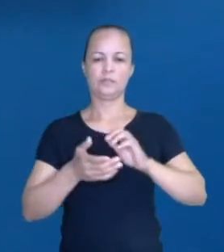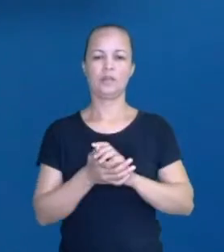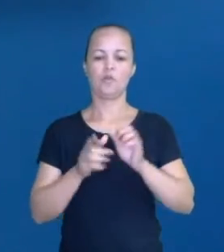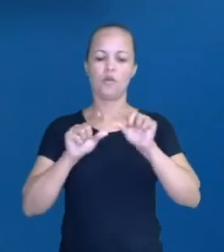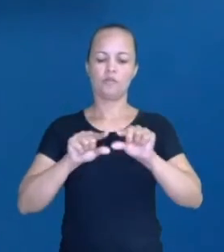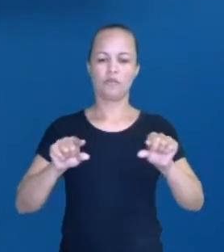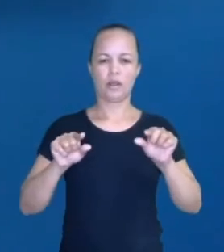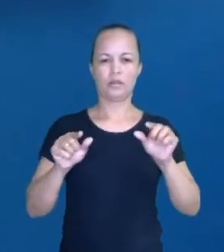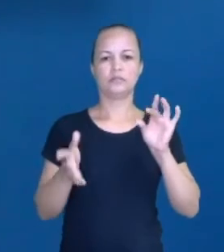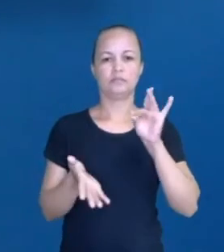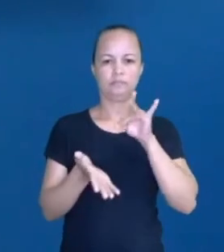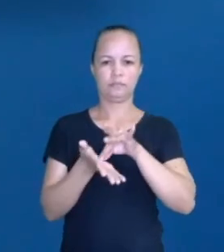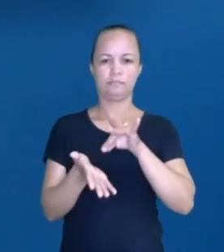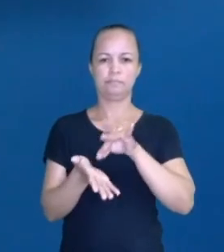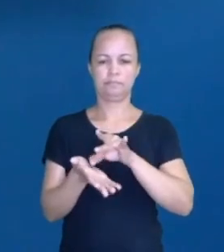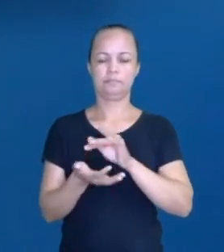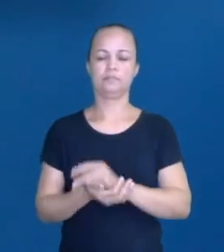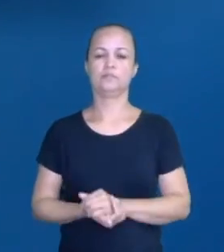frase afirmativa.